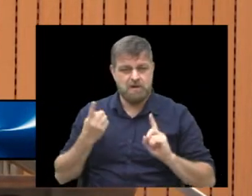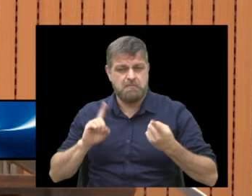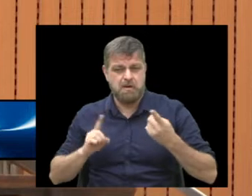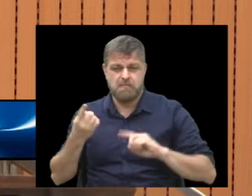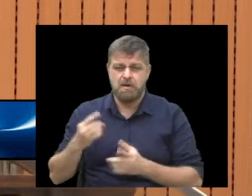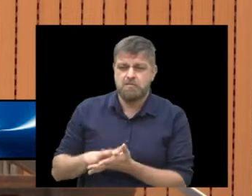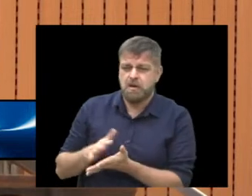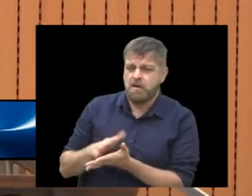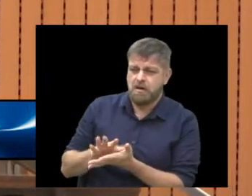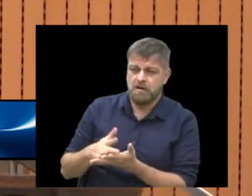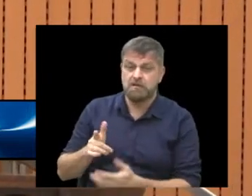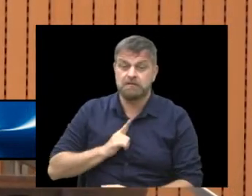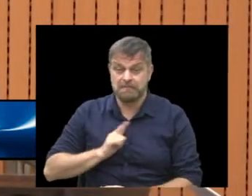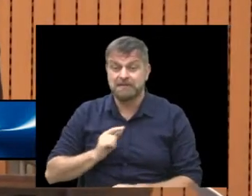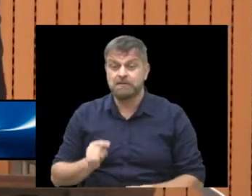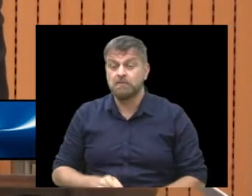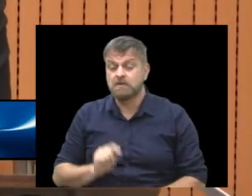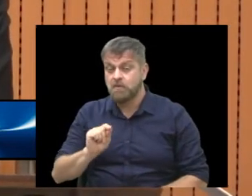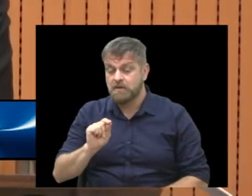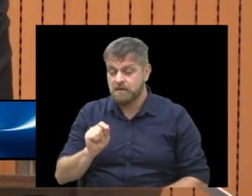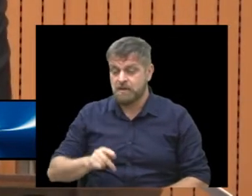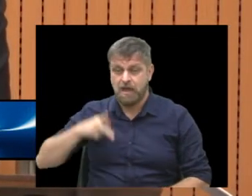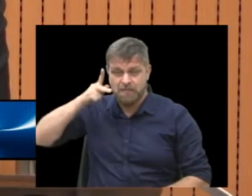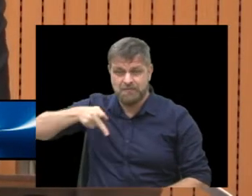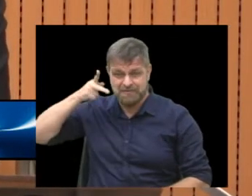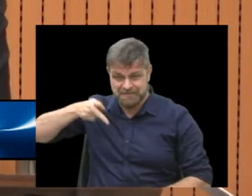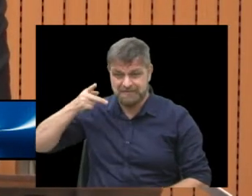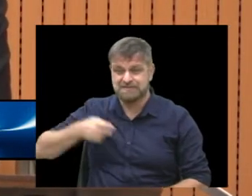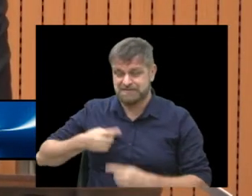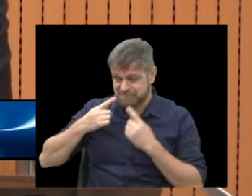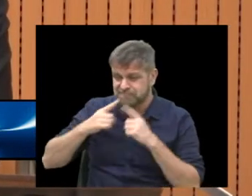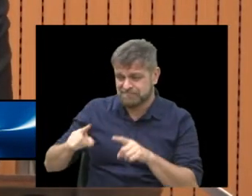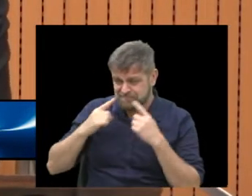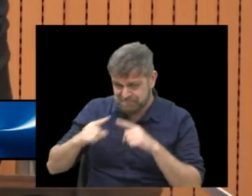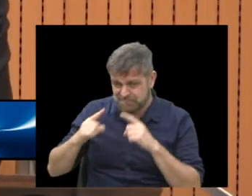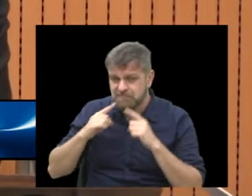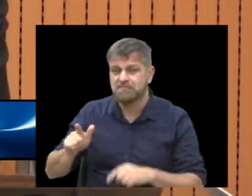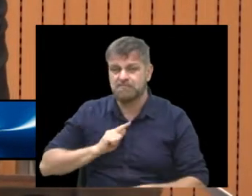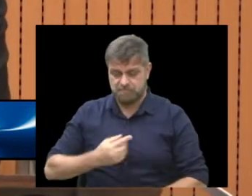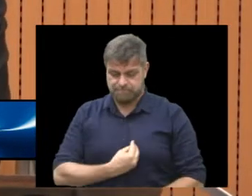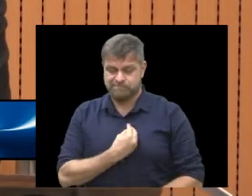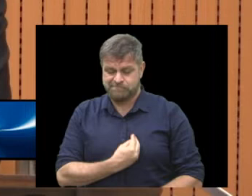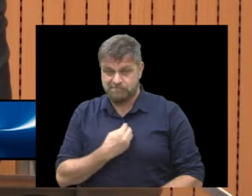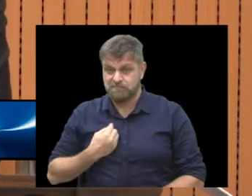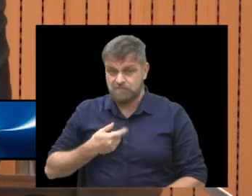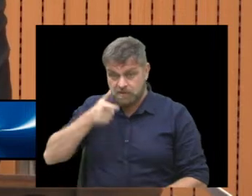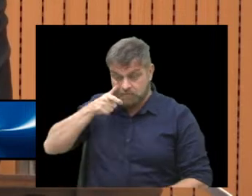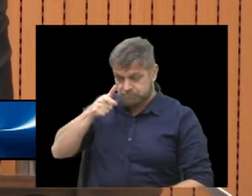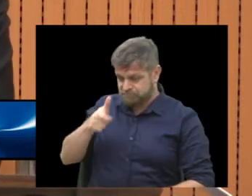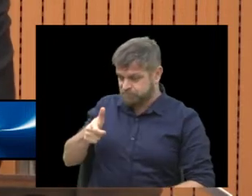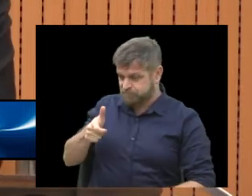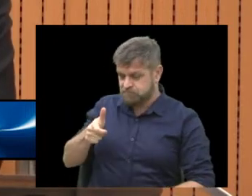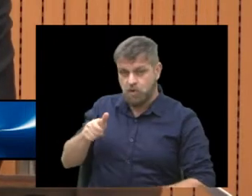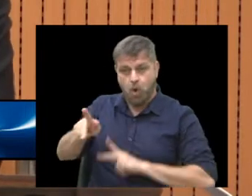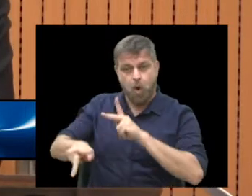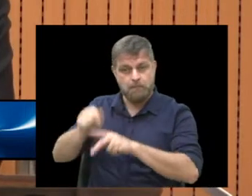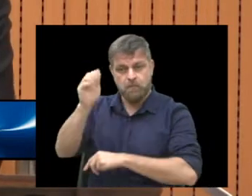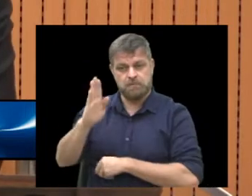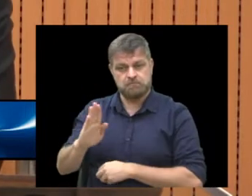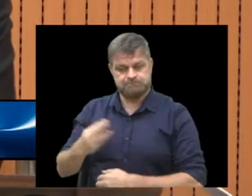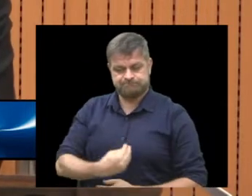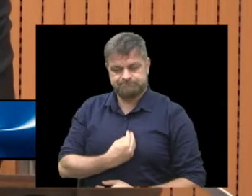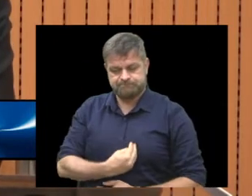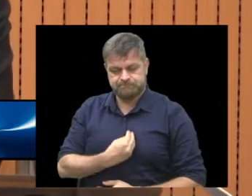teve muita crítica política, né? Acho que foi muito importante a gente ver que a população brasileira está viva e